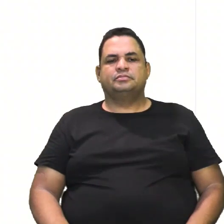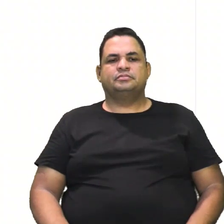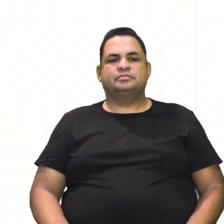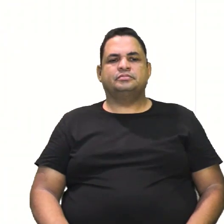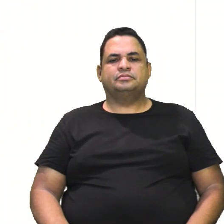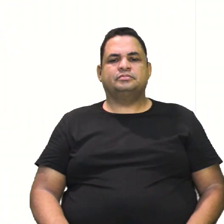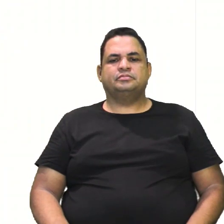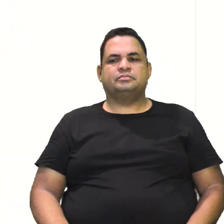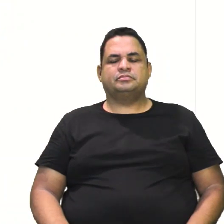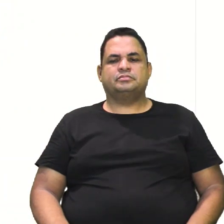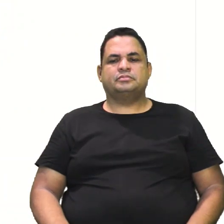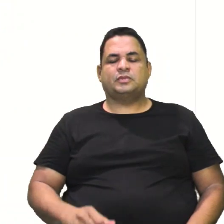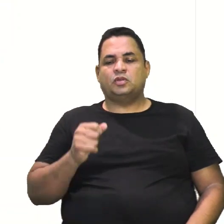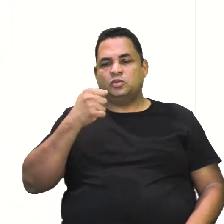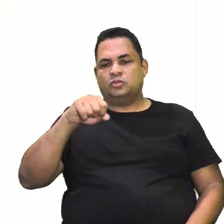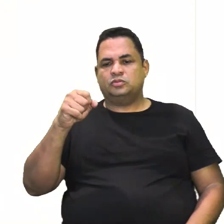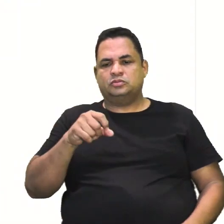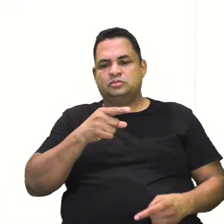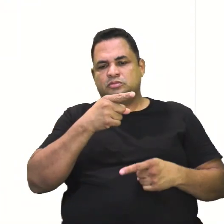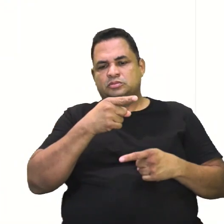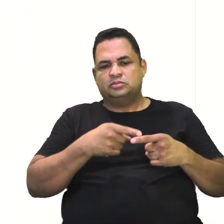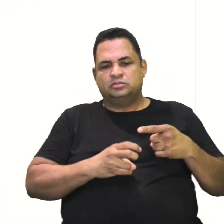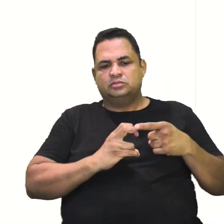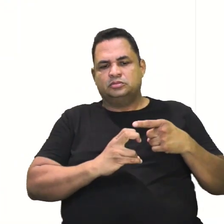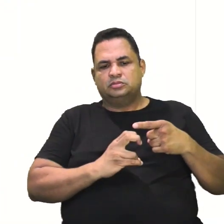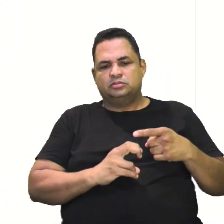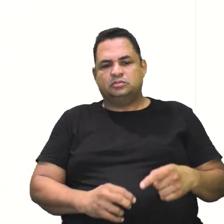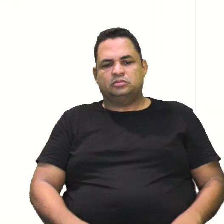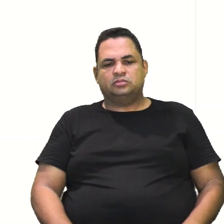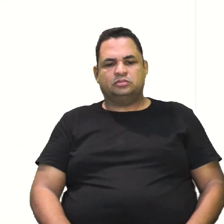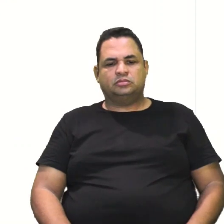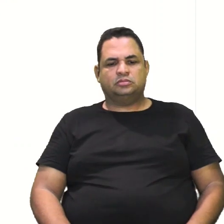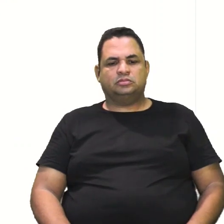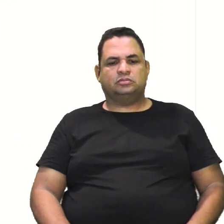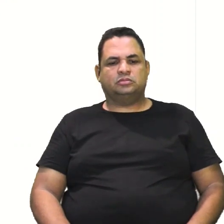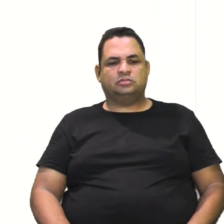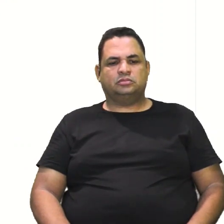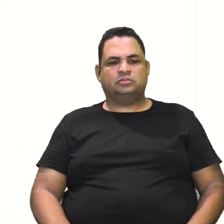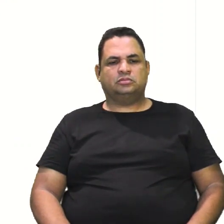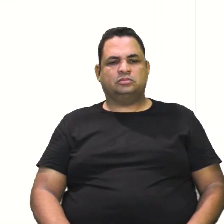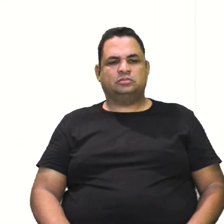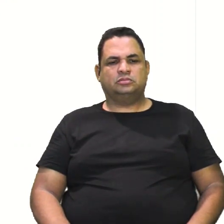paralelas. Só uma retificação, dividimos por 5 a primeira. Ah, foi, desculpa.